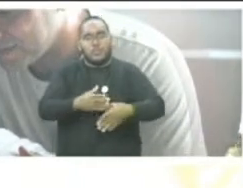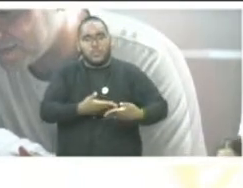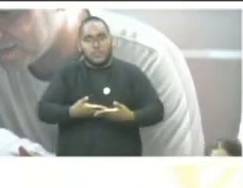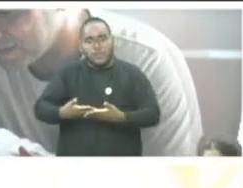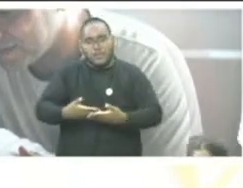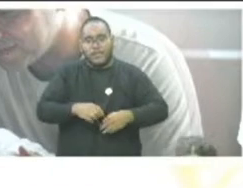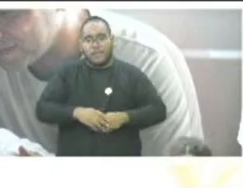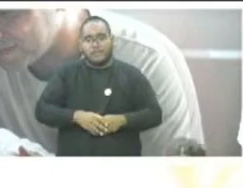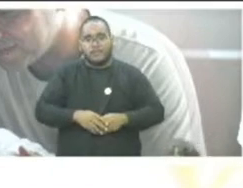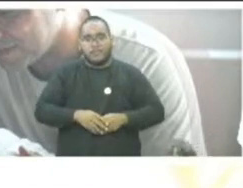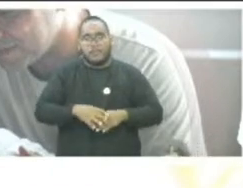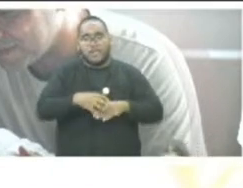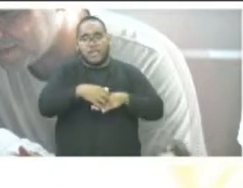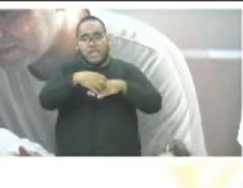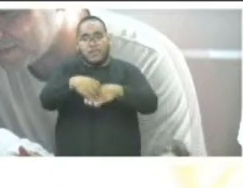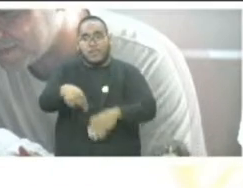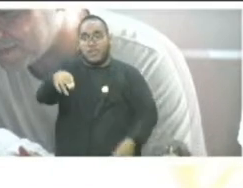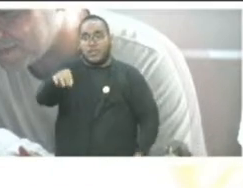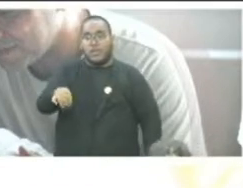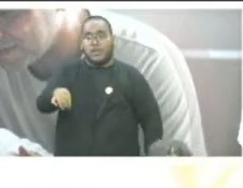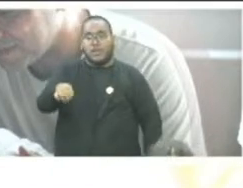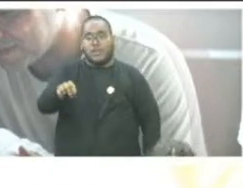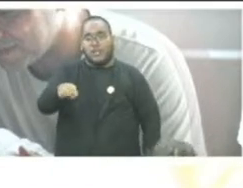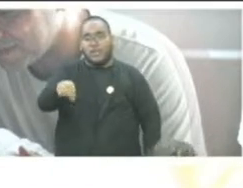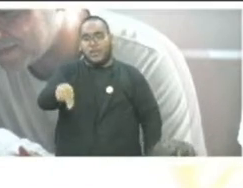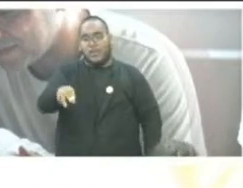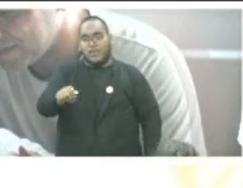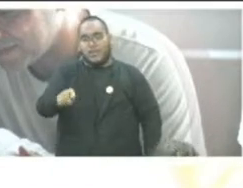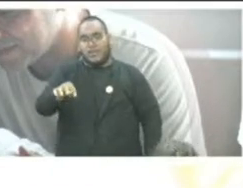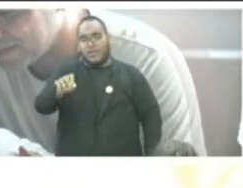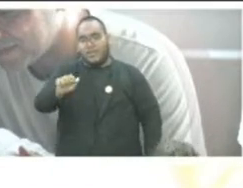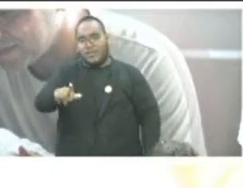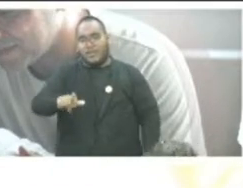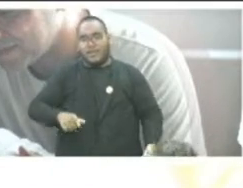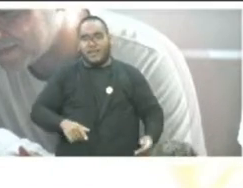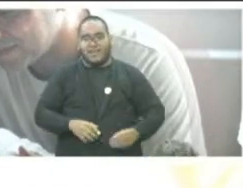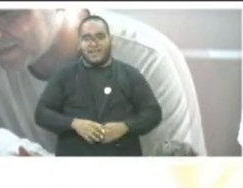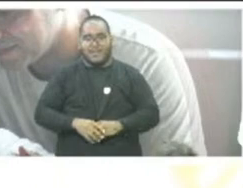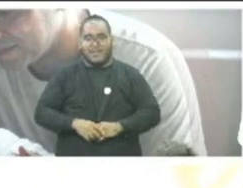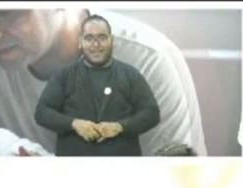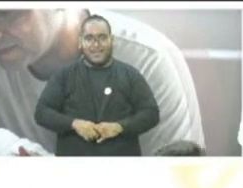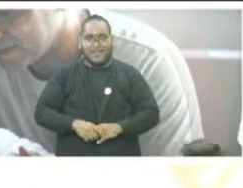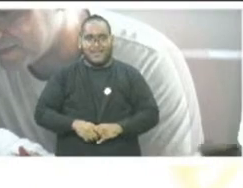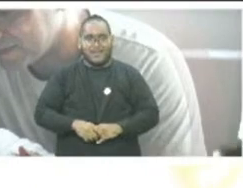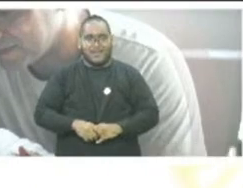de alto risco. Tem gente que está aprendendo super aqui, tá? A coisa mais linda do mundo.